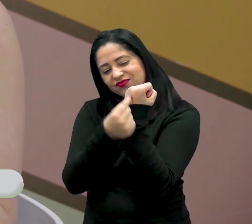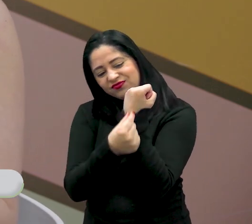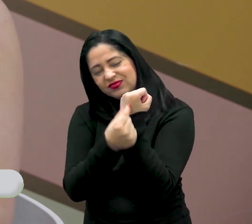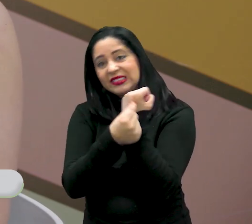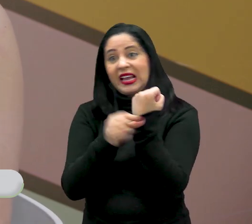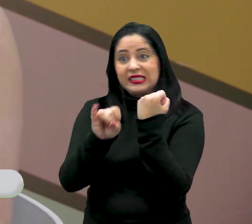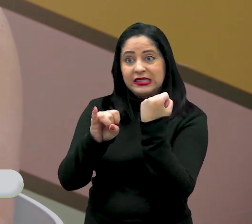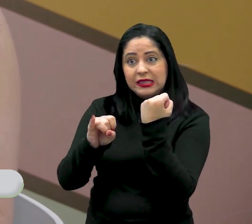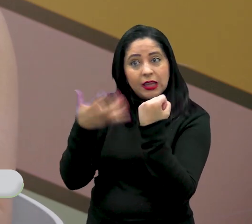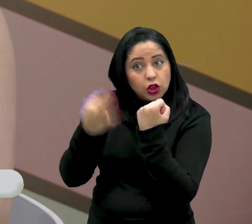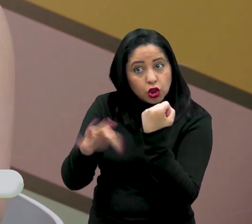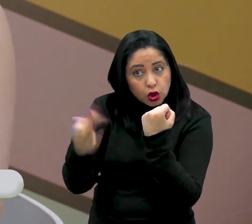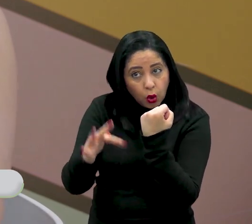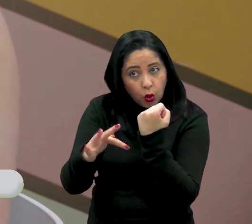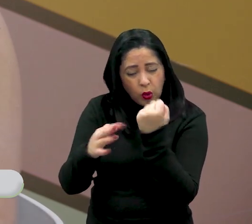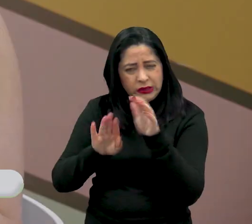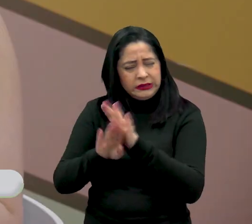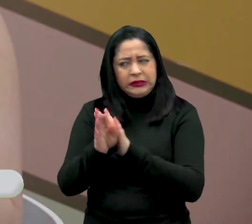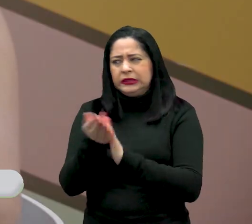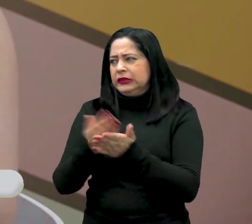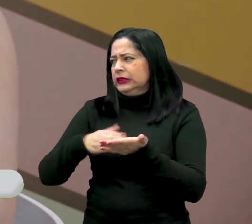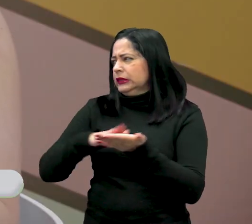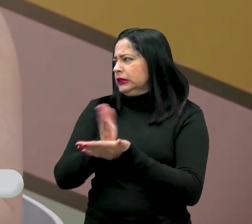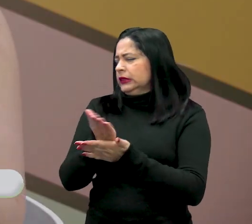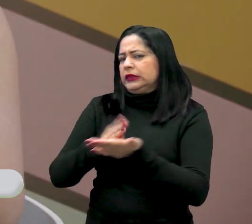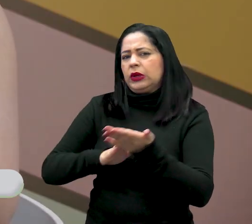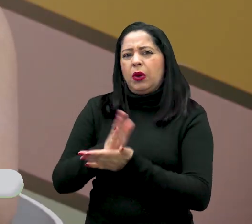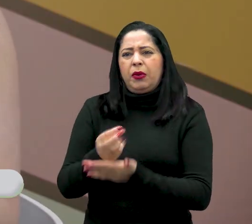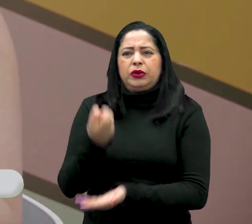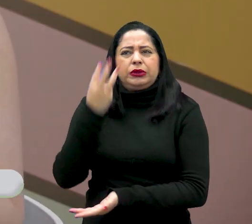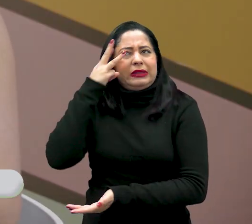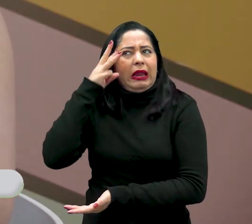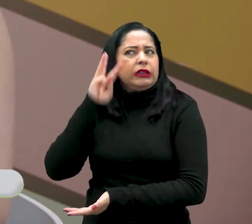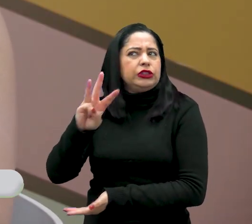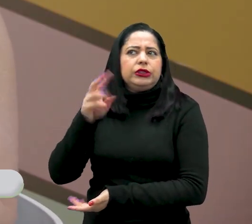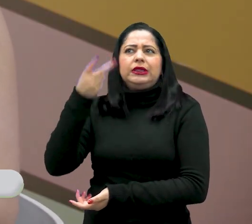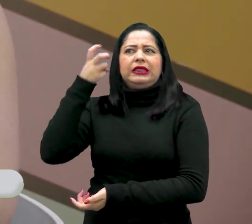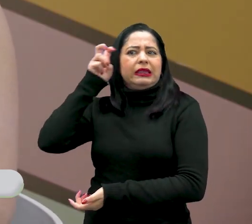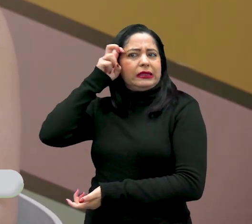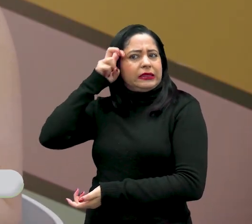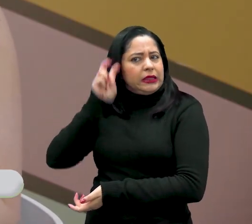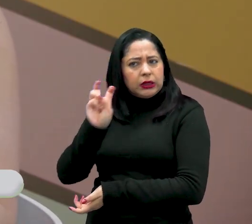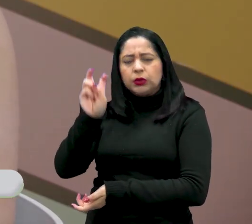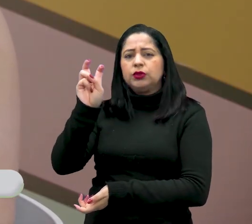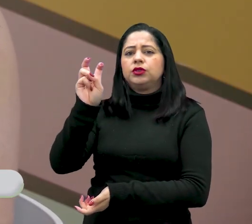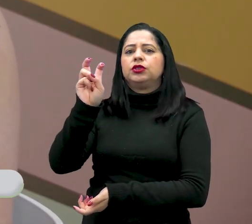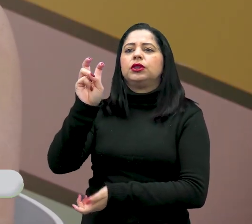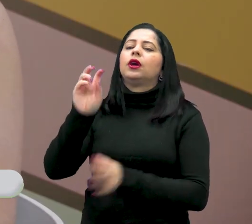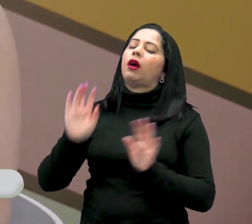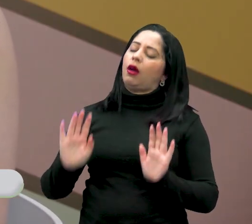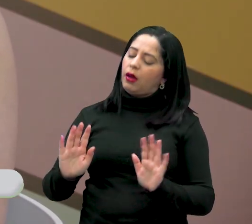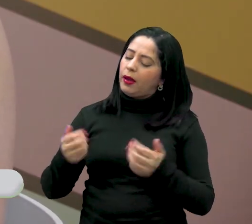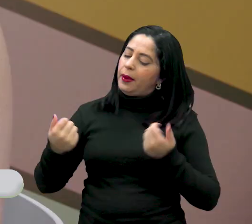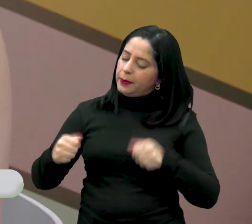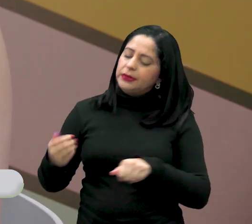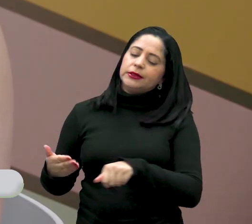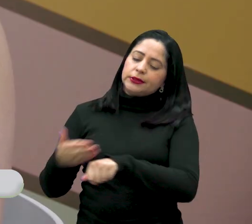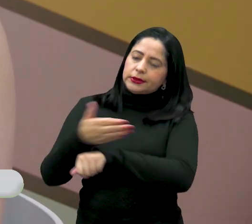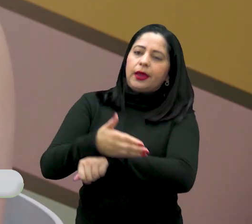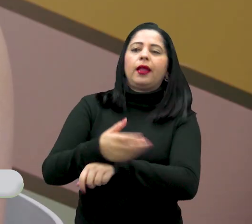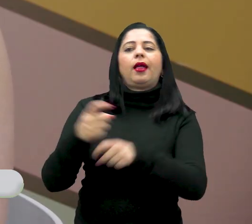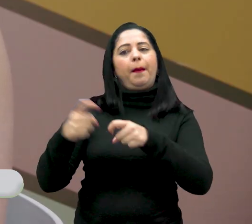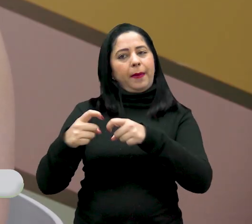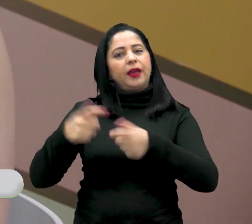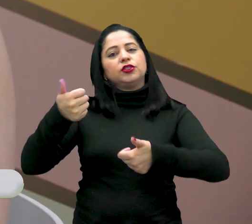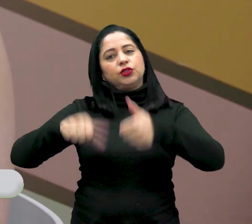opa, gerou uma dor, tá incomodando, passou 3 dias, 5 dias, essa dor, você lembra dela, né? Vamos passar no